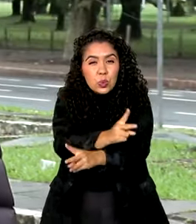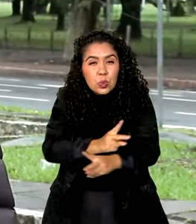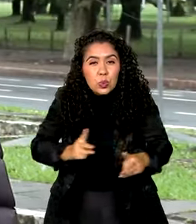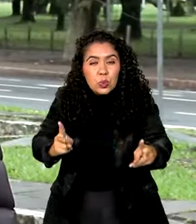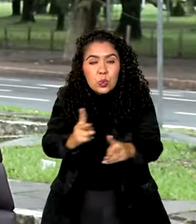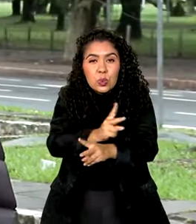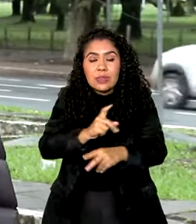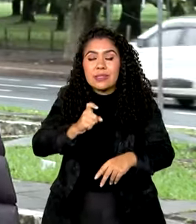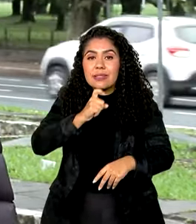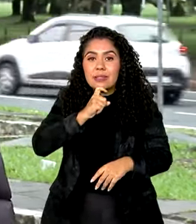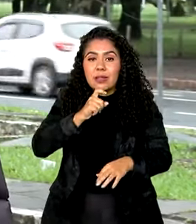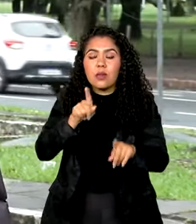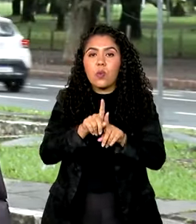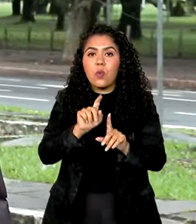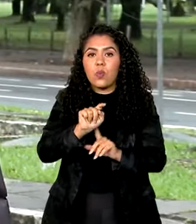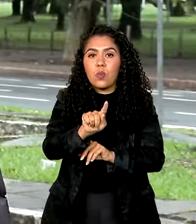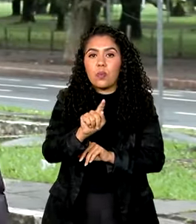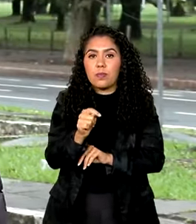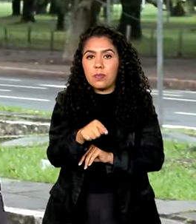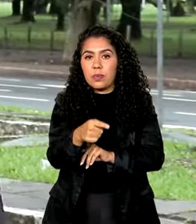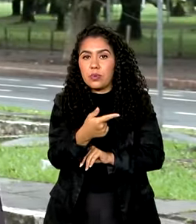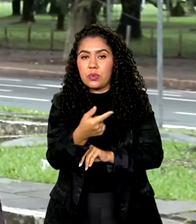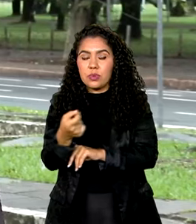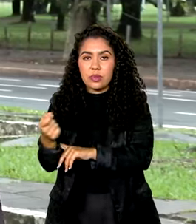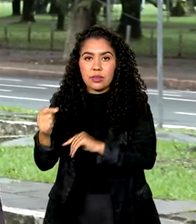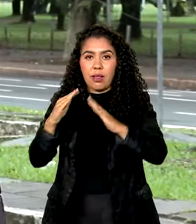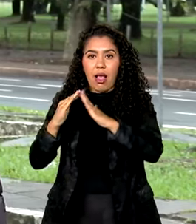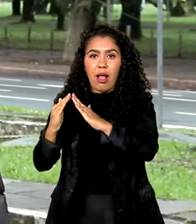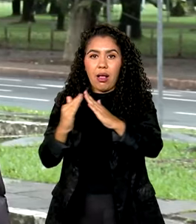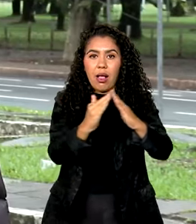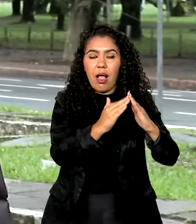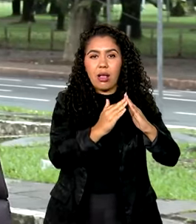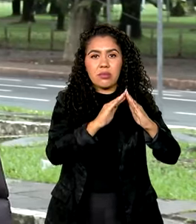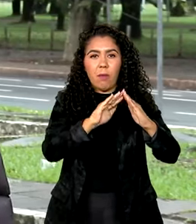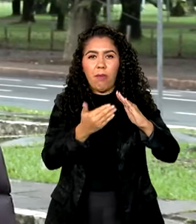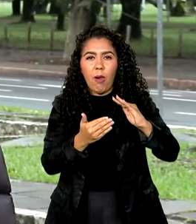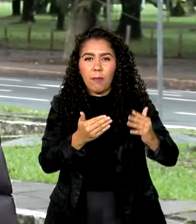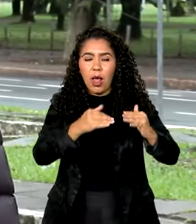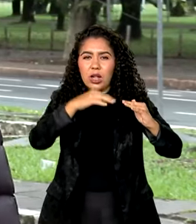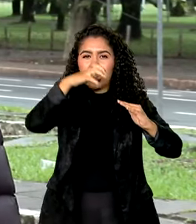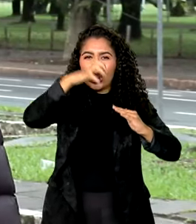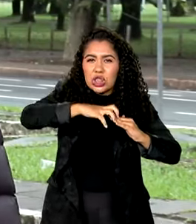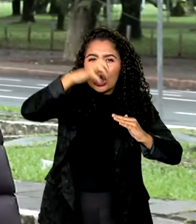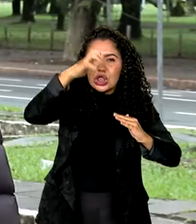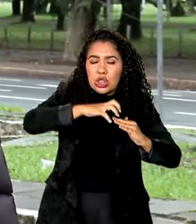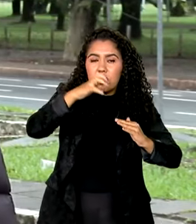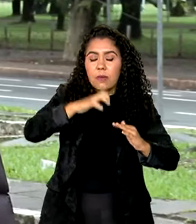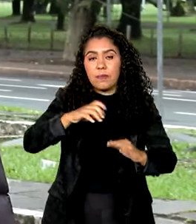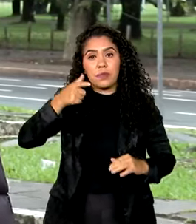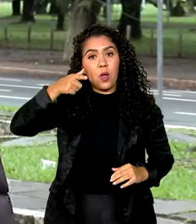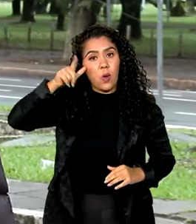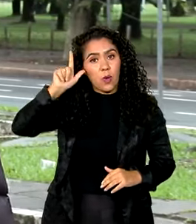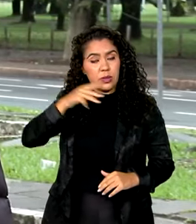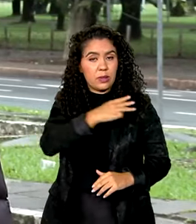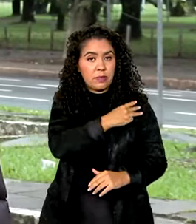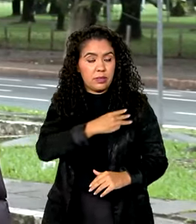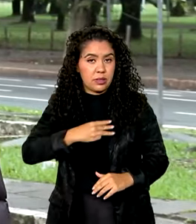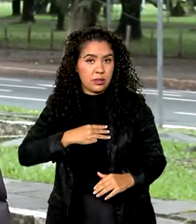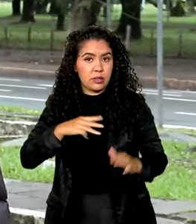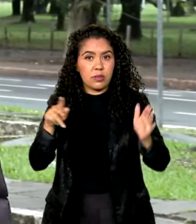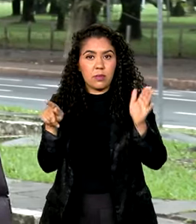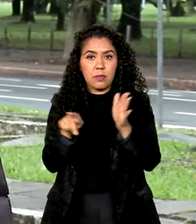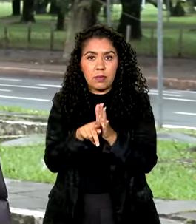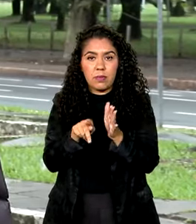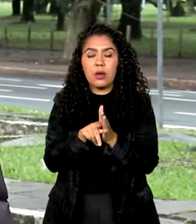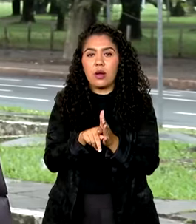1.200 residências foram atingidas. Ontem, Vanessa, o ministro extraordinário de apoio ao Rio Grande do Sul, Paulo